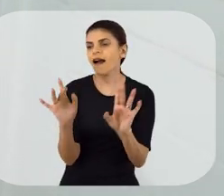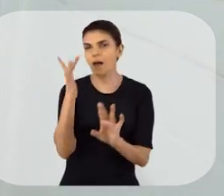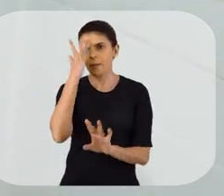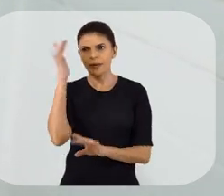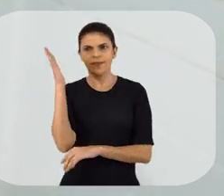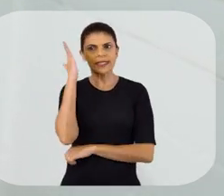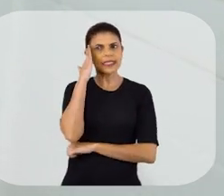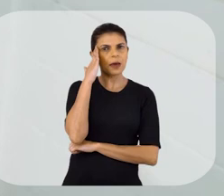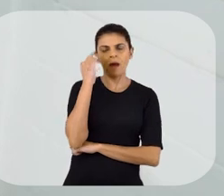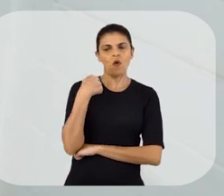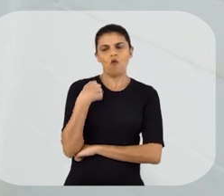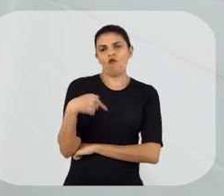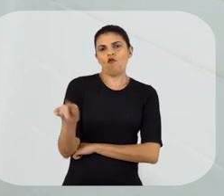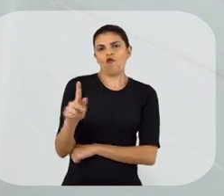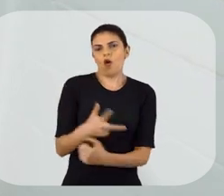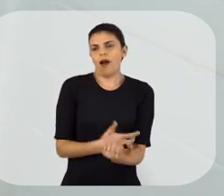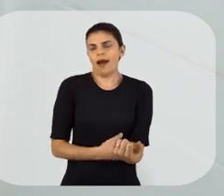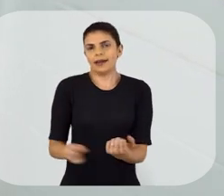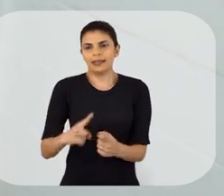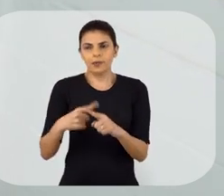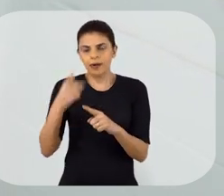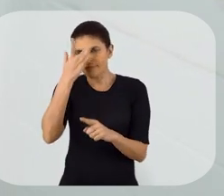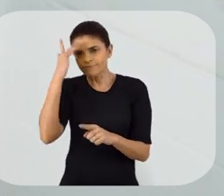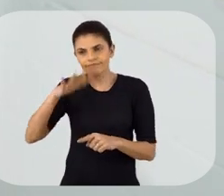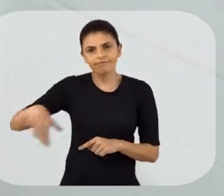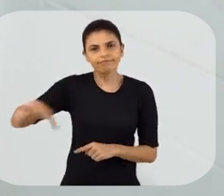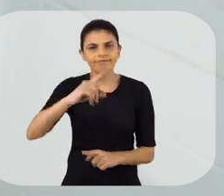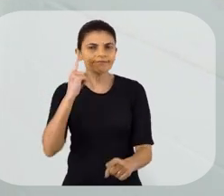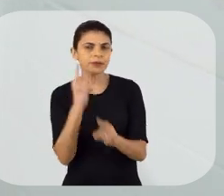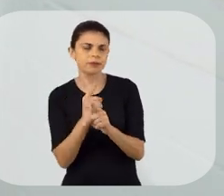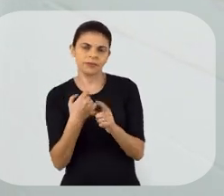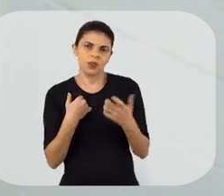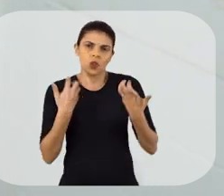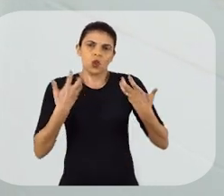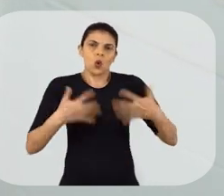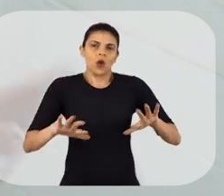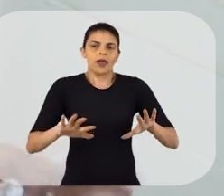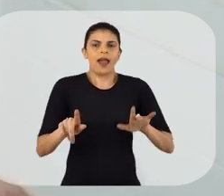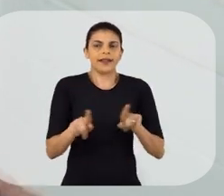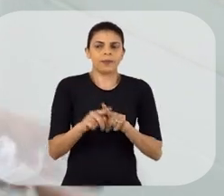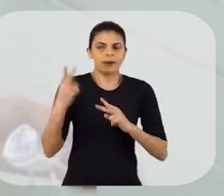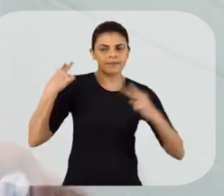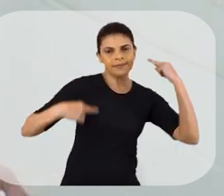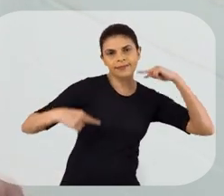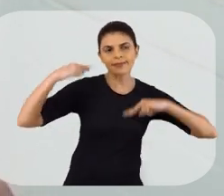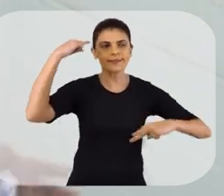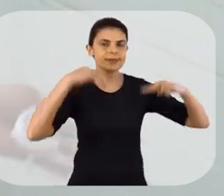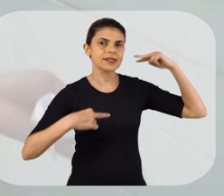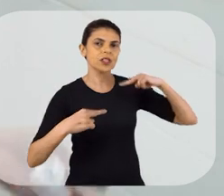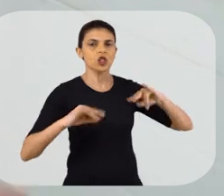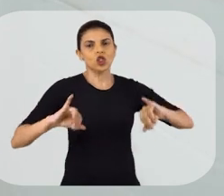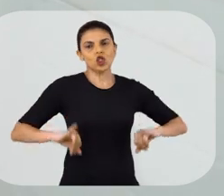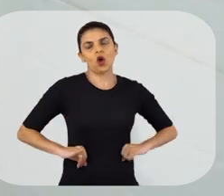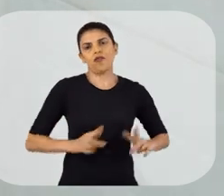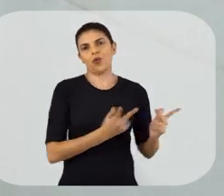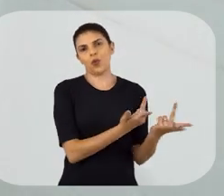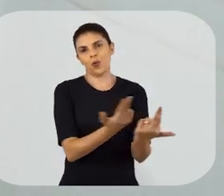pessoas vão saber, não vou tomar aqui porque todo mundo vai descobrir e eu não quero passar por aquela pessoa que tem, passa, que